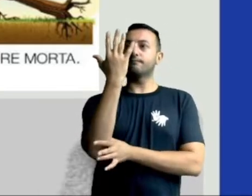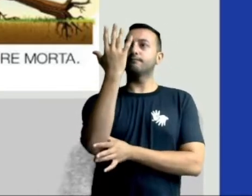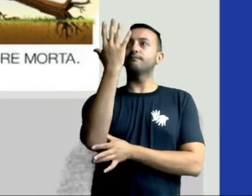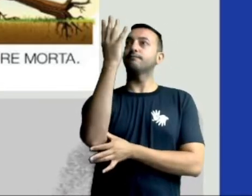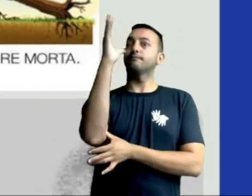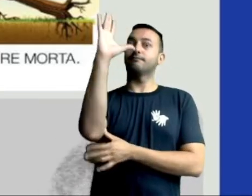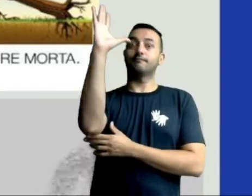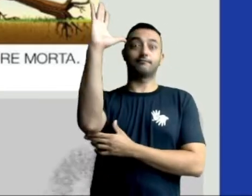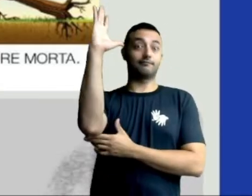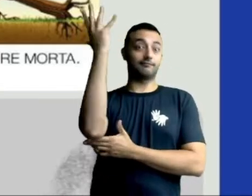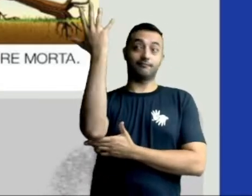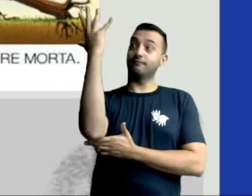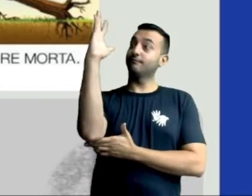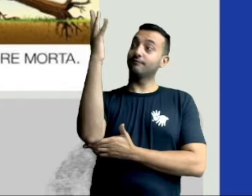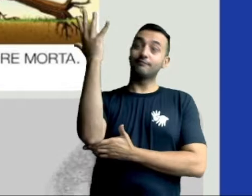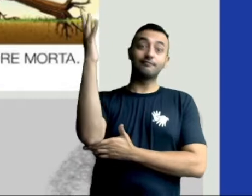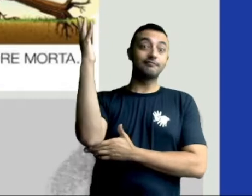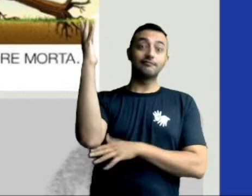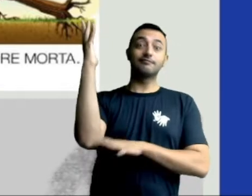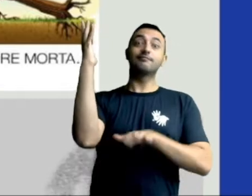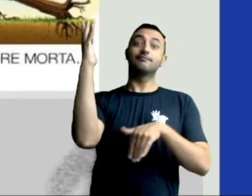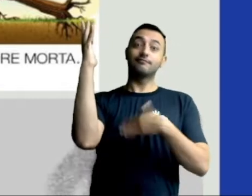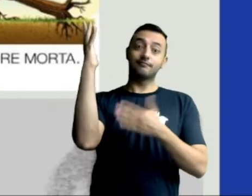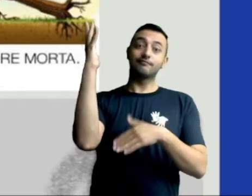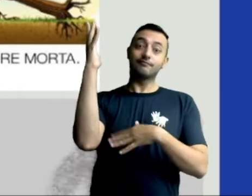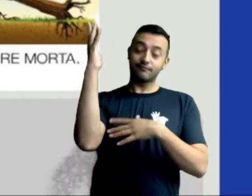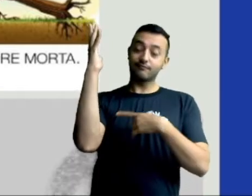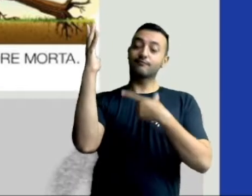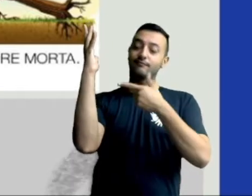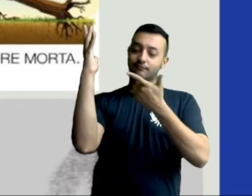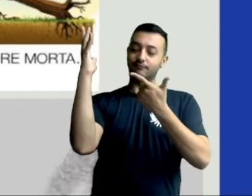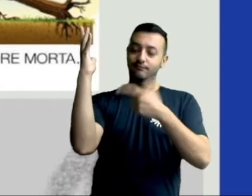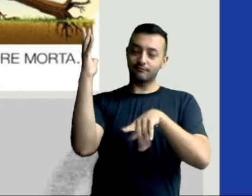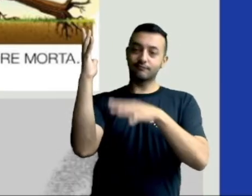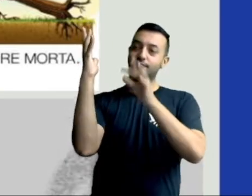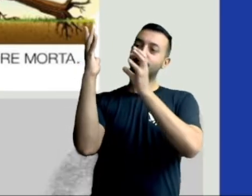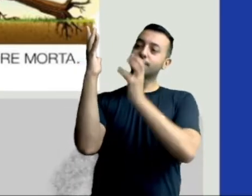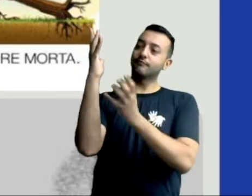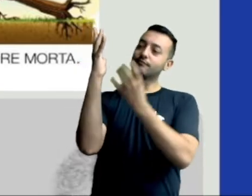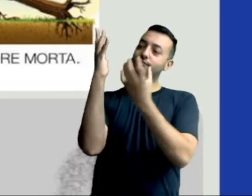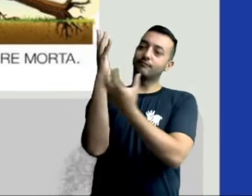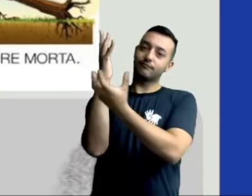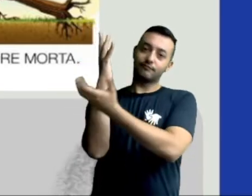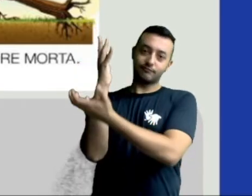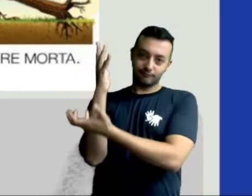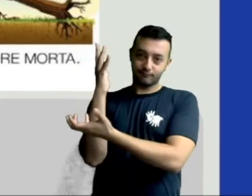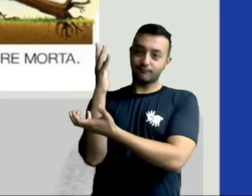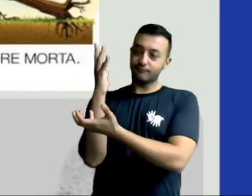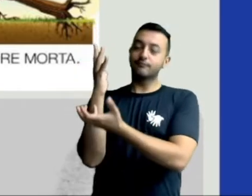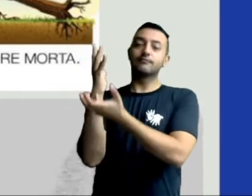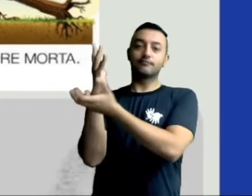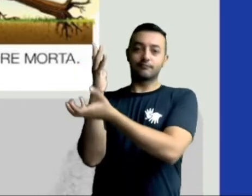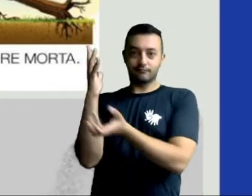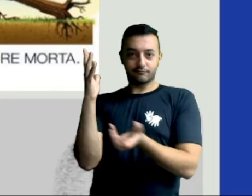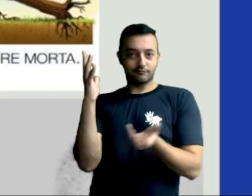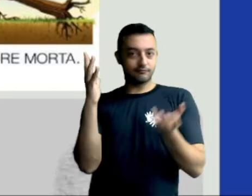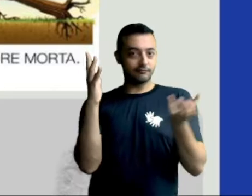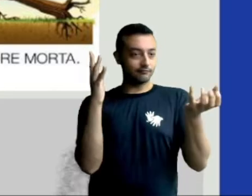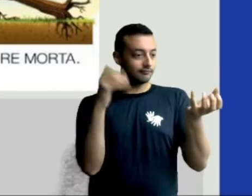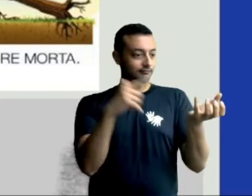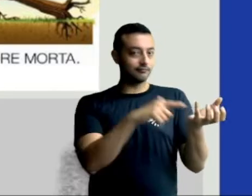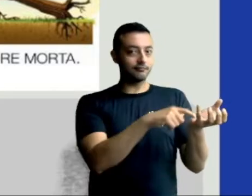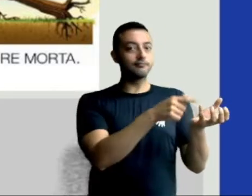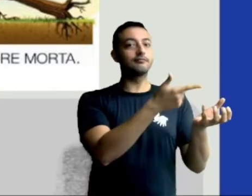fica adulta, depois aí a árvore começa a se reproduzir, ou seja, dar frutos, e do fruto da árvore vai nascer uma